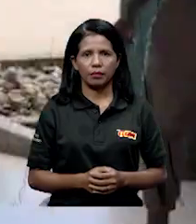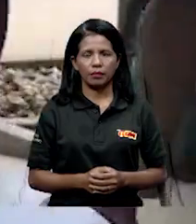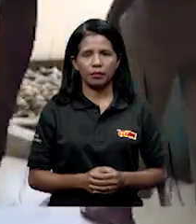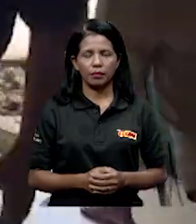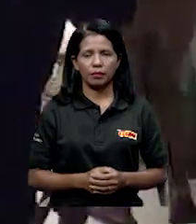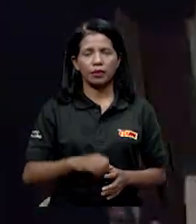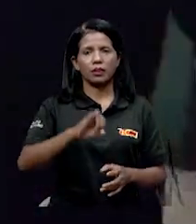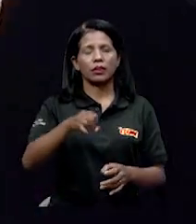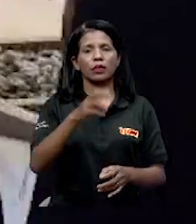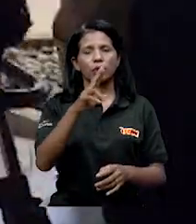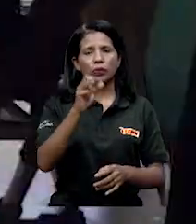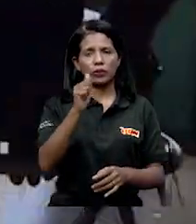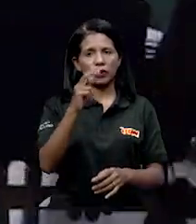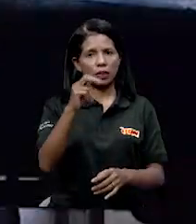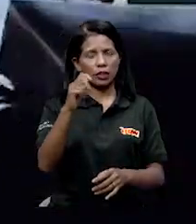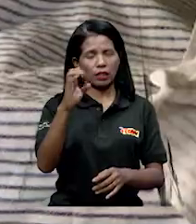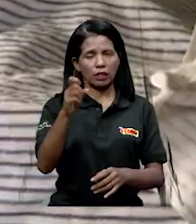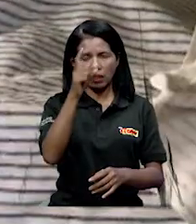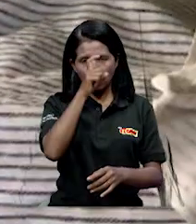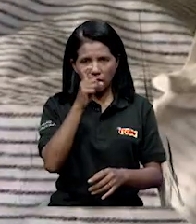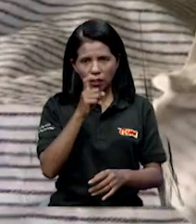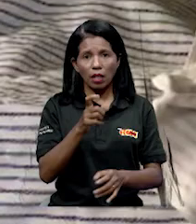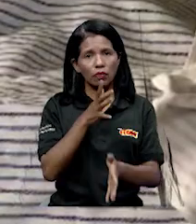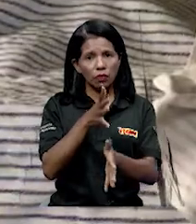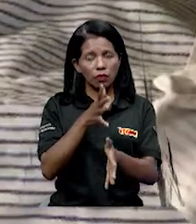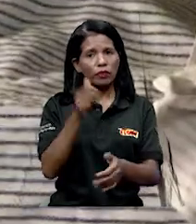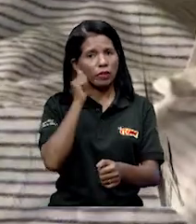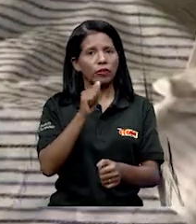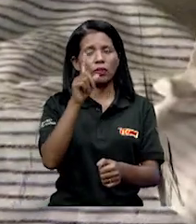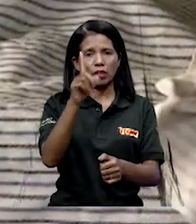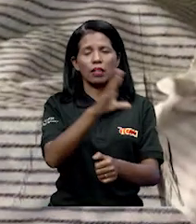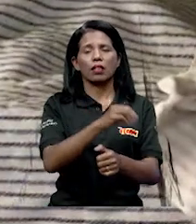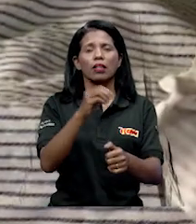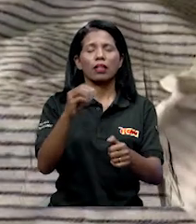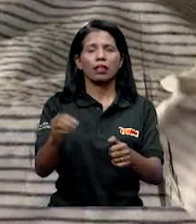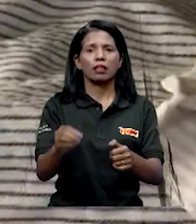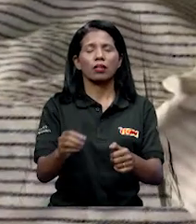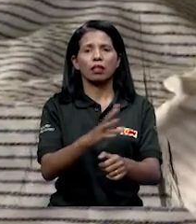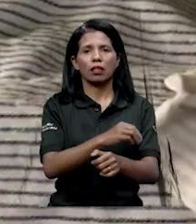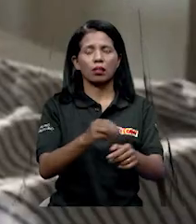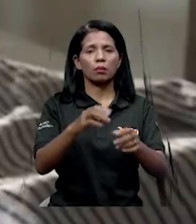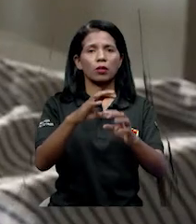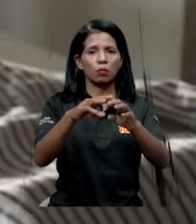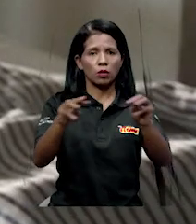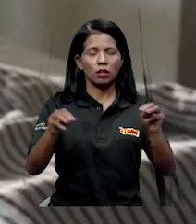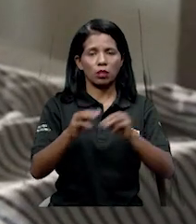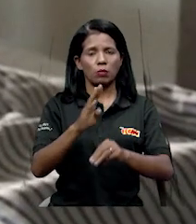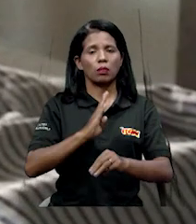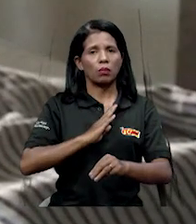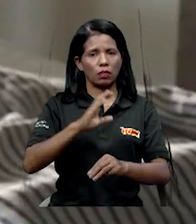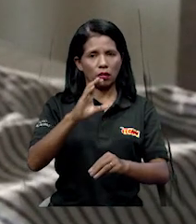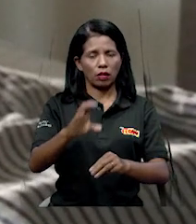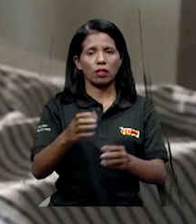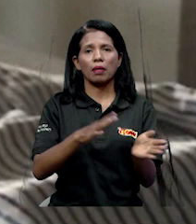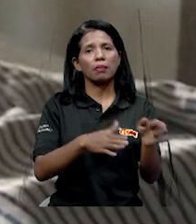Justina dos Reis, hoidade nenul resin, husial dea carnu, suku abafala, posto administrativo que elecai, município Baucau, la